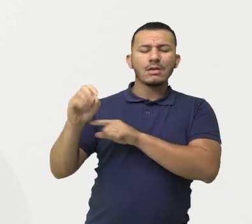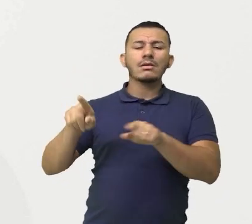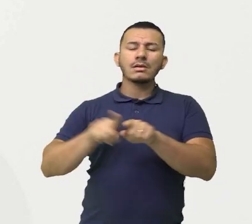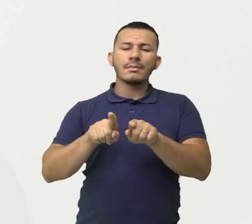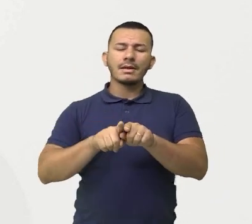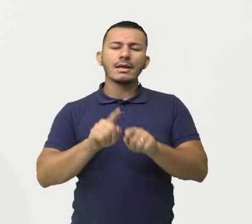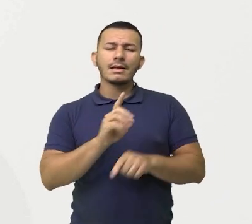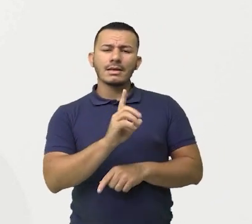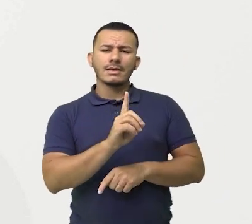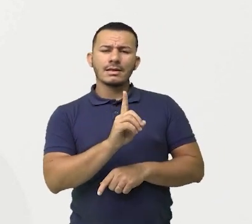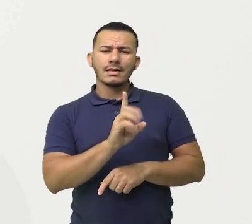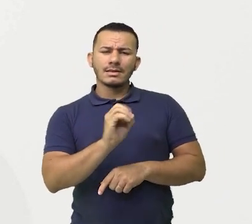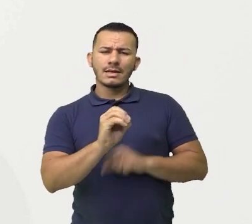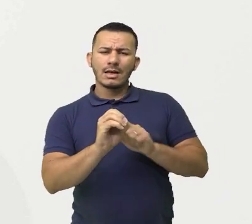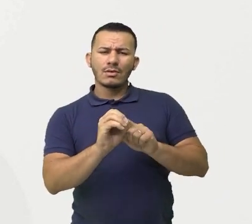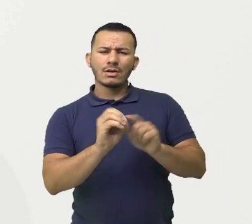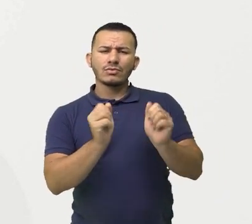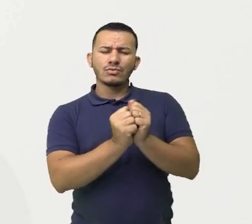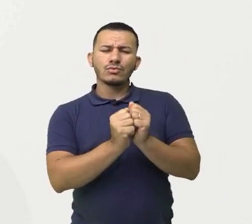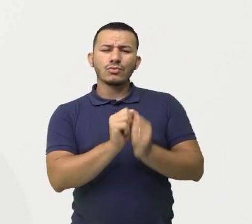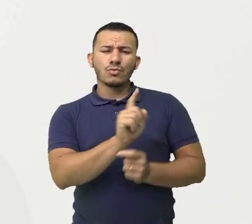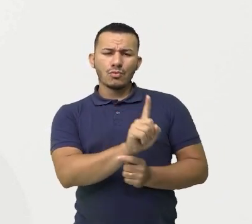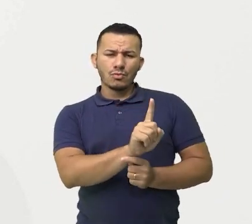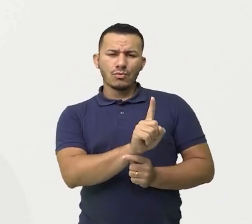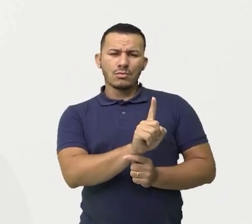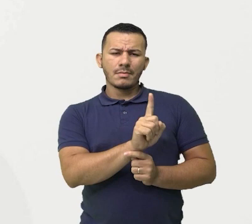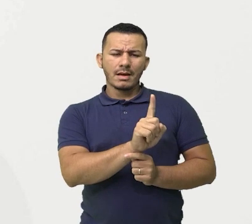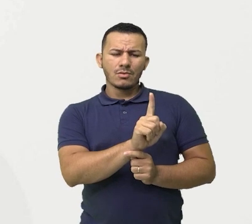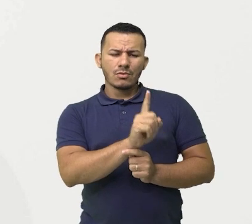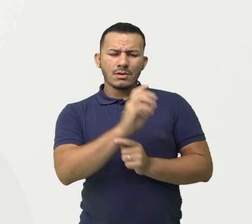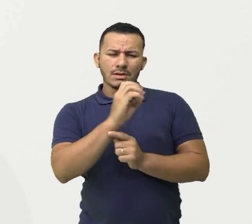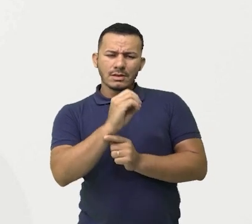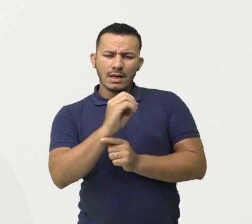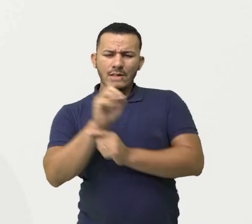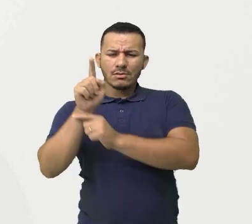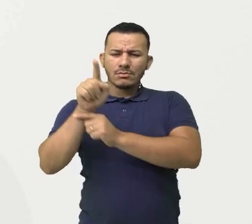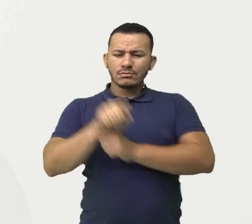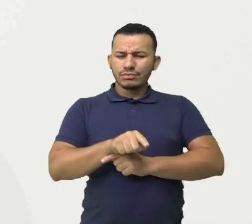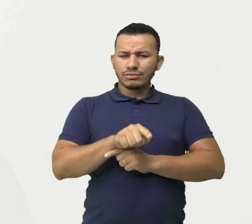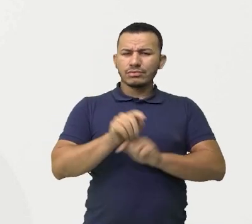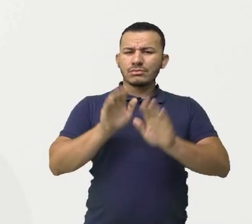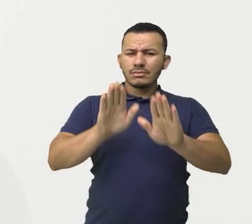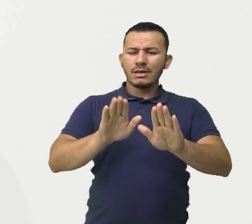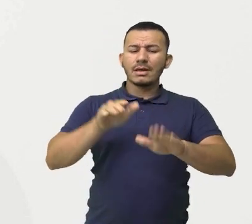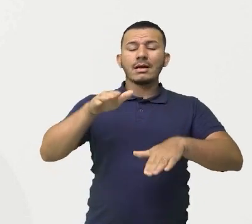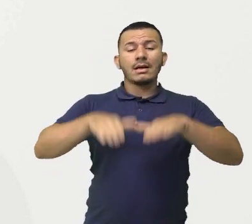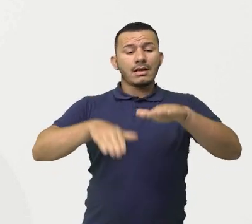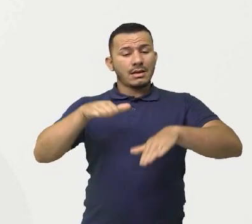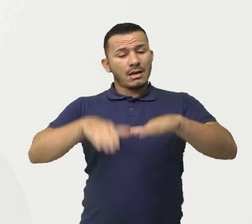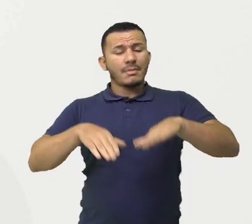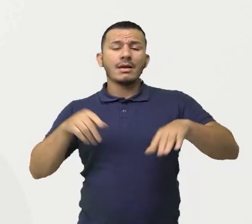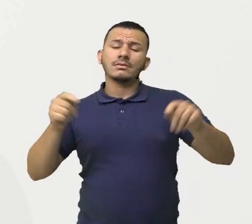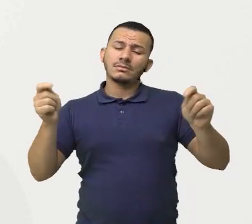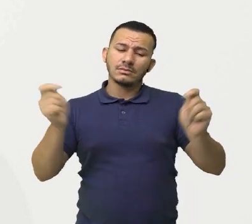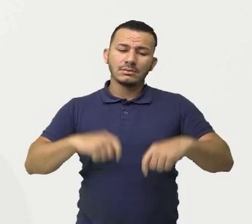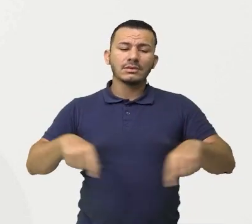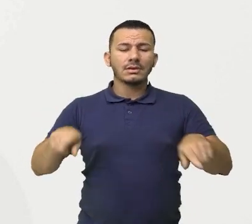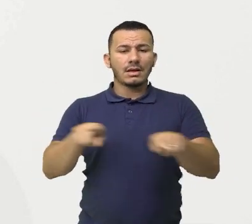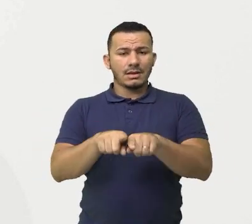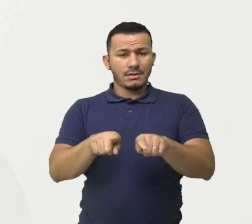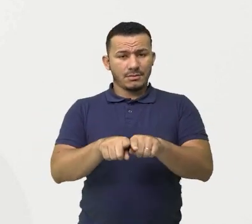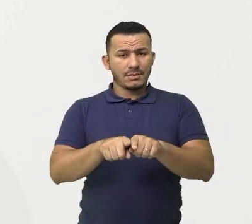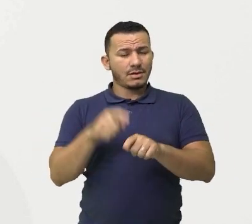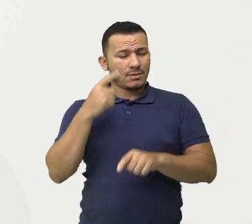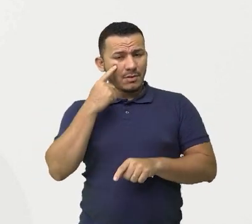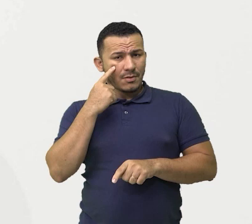no denominador. Agora, observa. Por nós tratarmos de um produto, então é permitido...